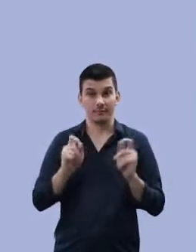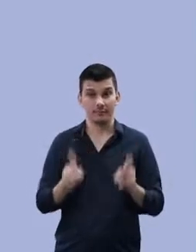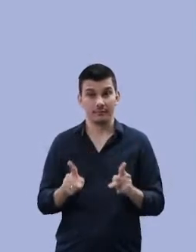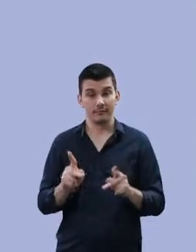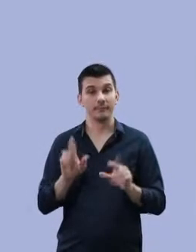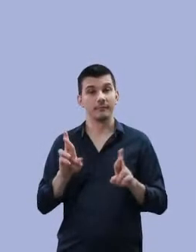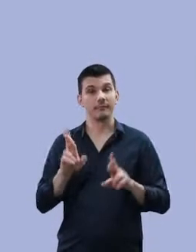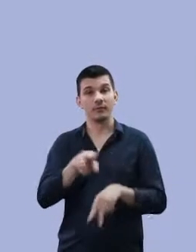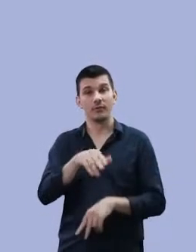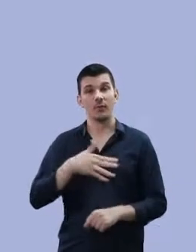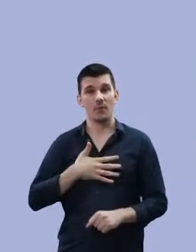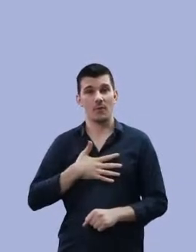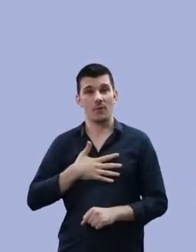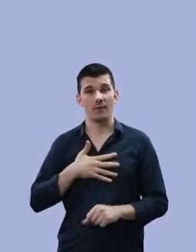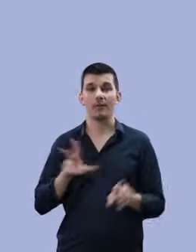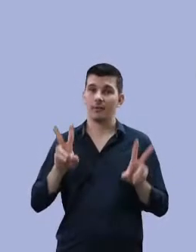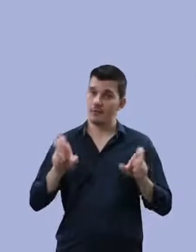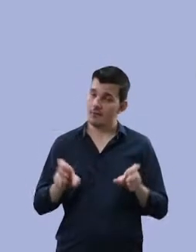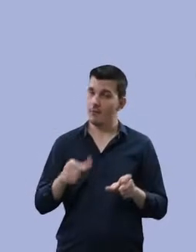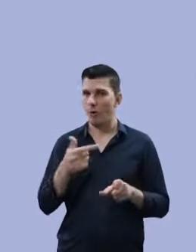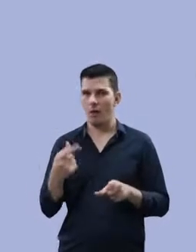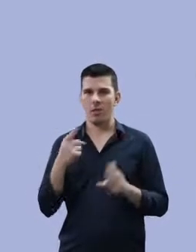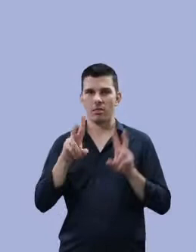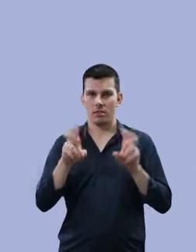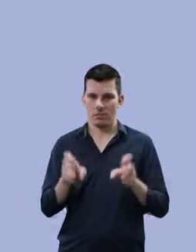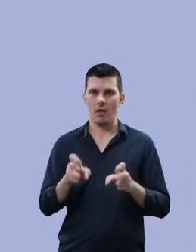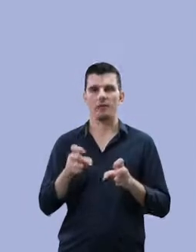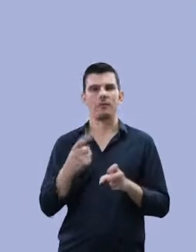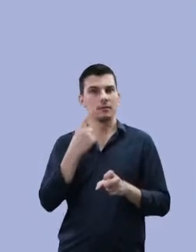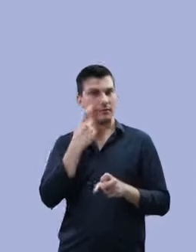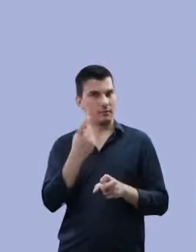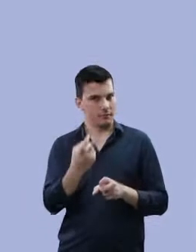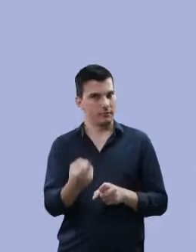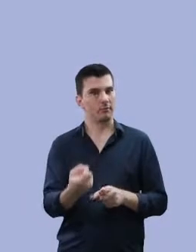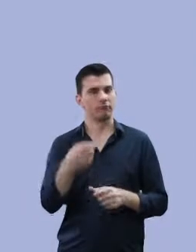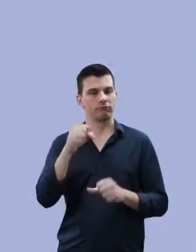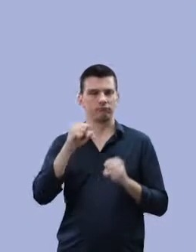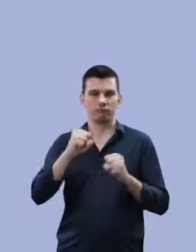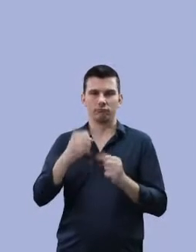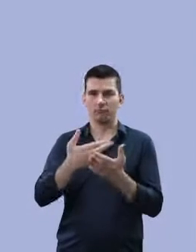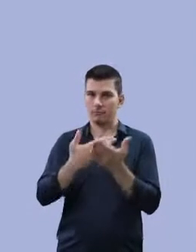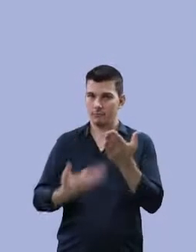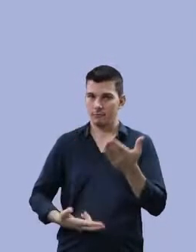na discussão de uma possível redação no vestibular. Beleza? Até a próxima.